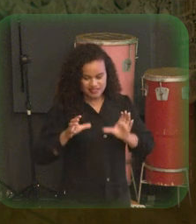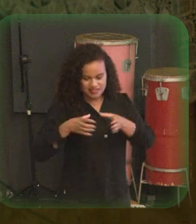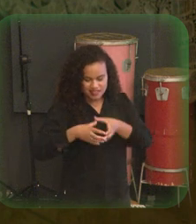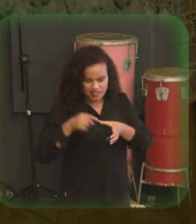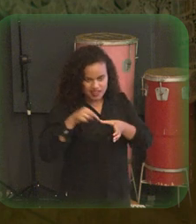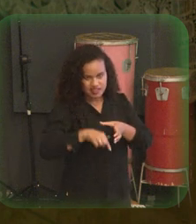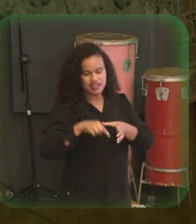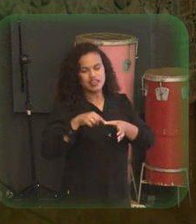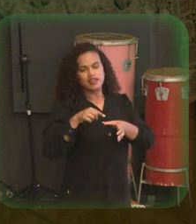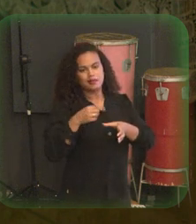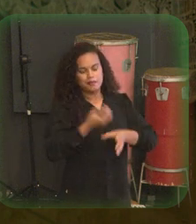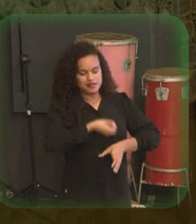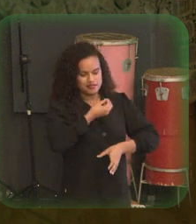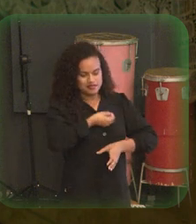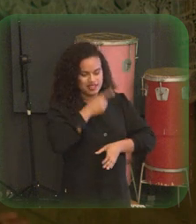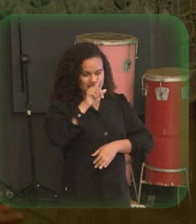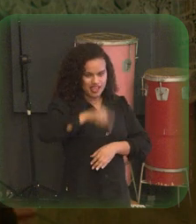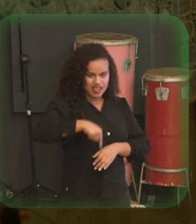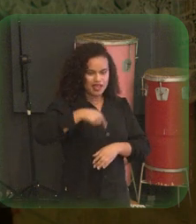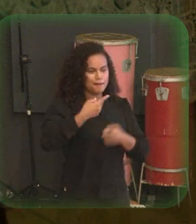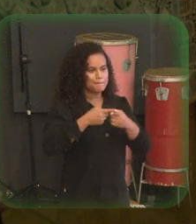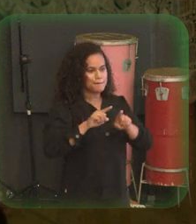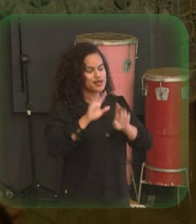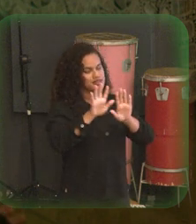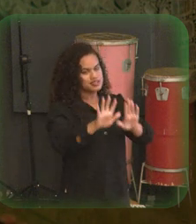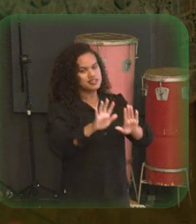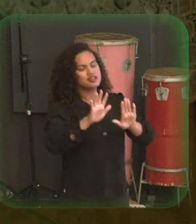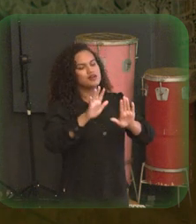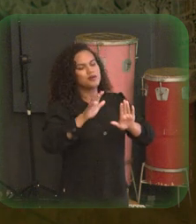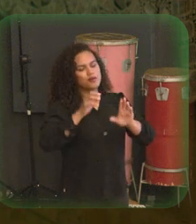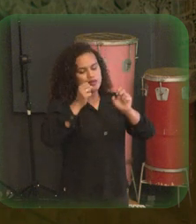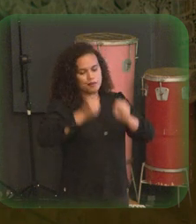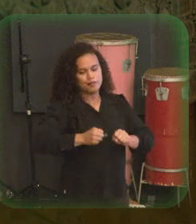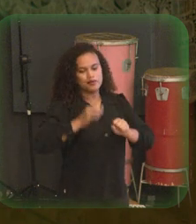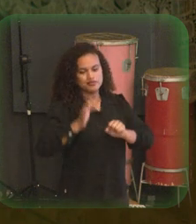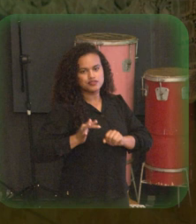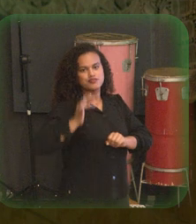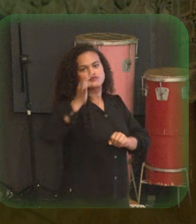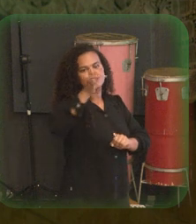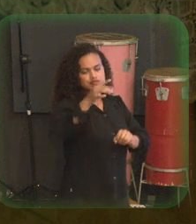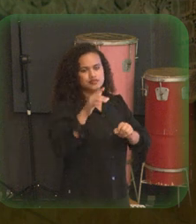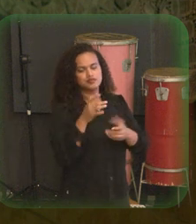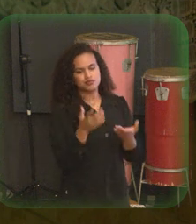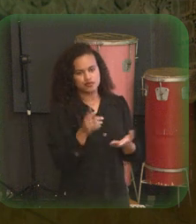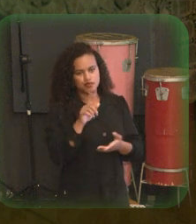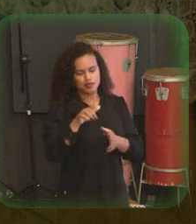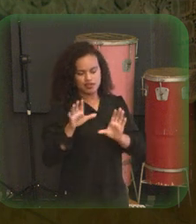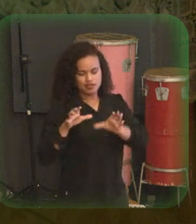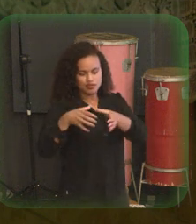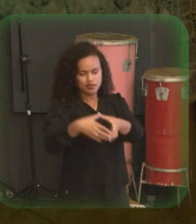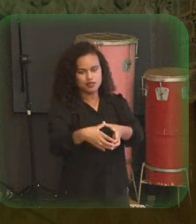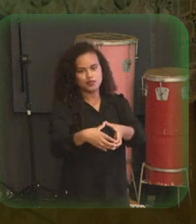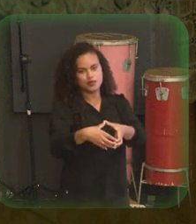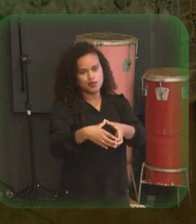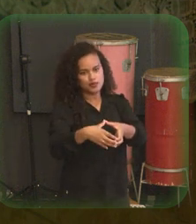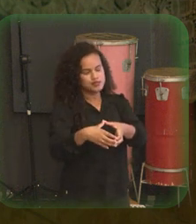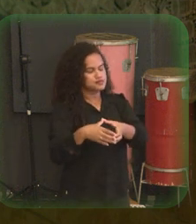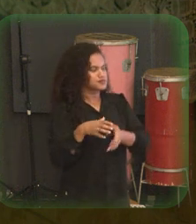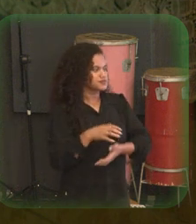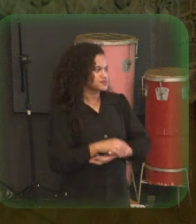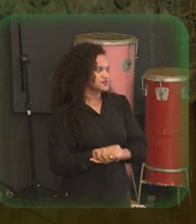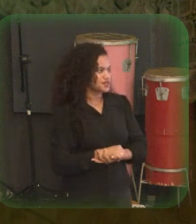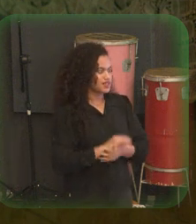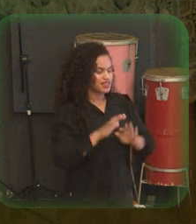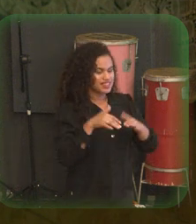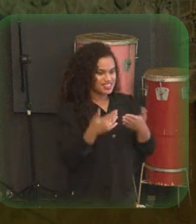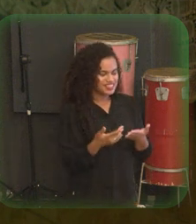tão somente, mas fundamentalmente por aquilo que ela pode ser, por aquilo que ela se projeta coletivamente. Então, no